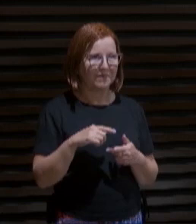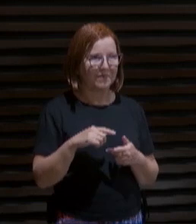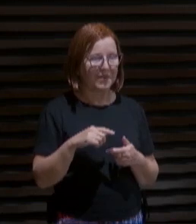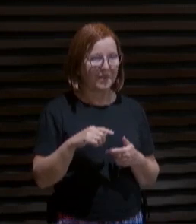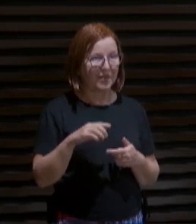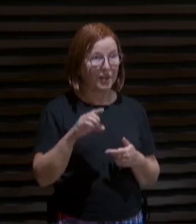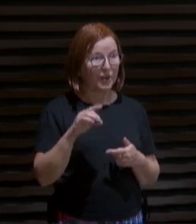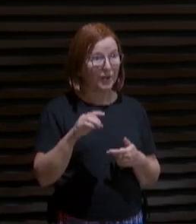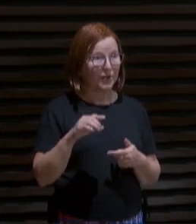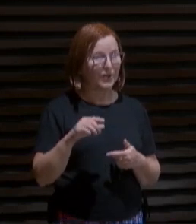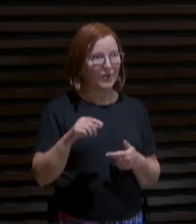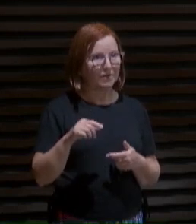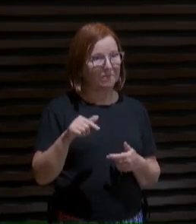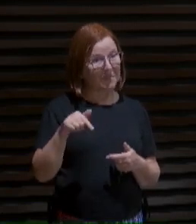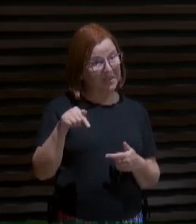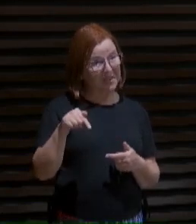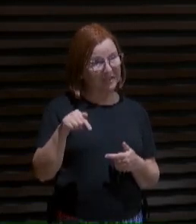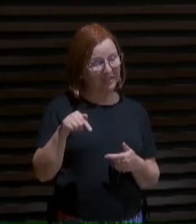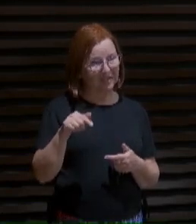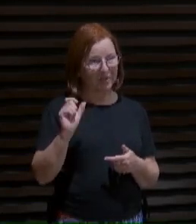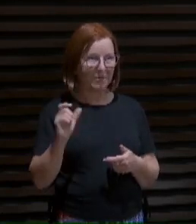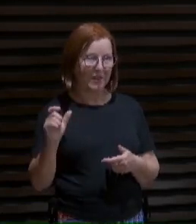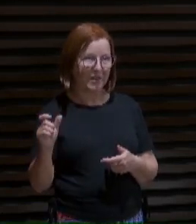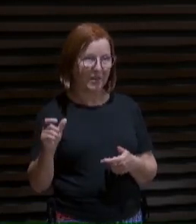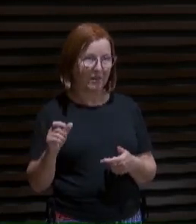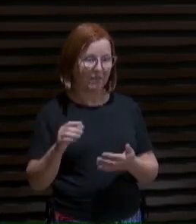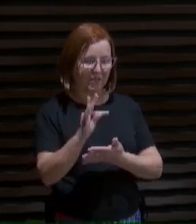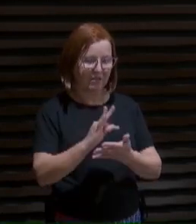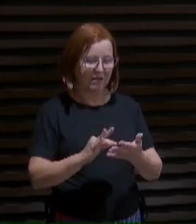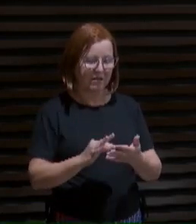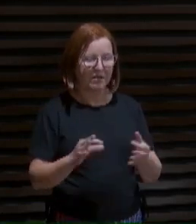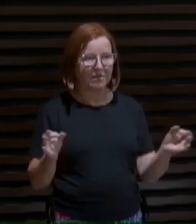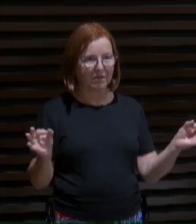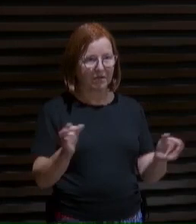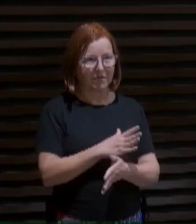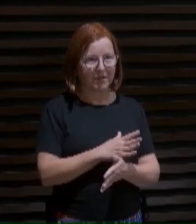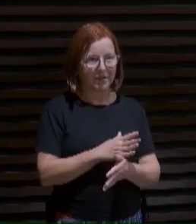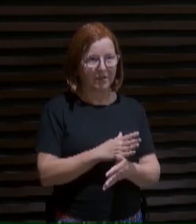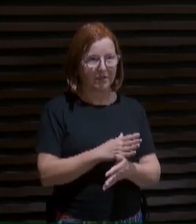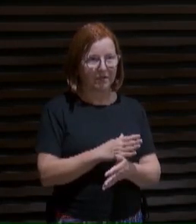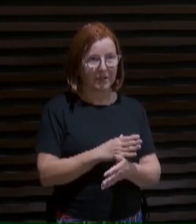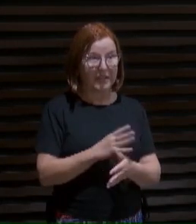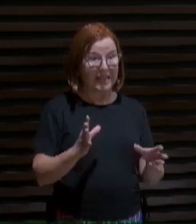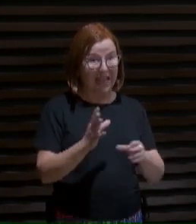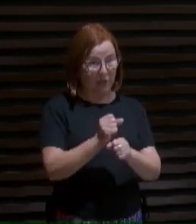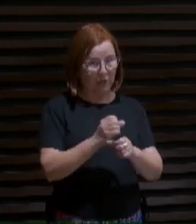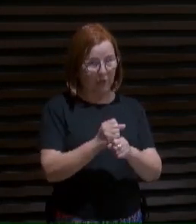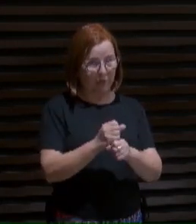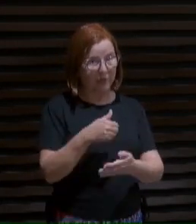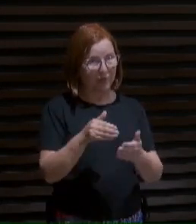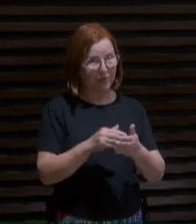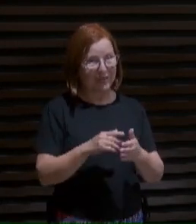texto perfeito, completo. E toda a soma das letras desse